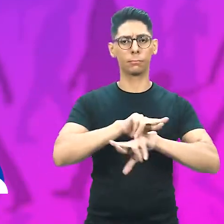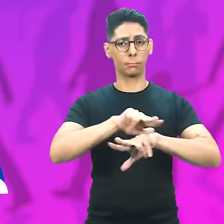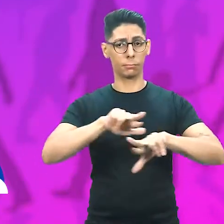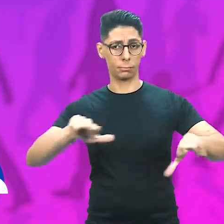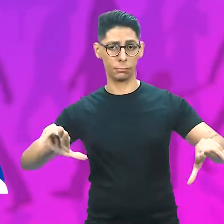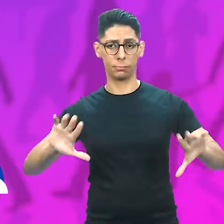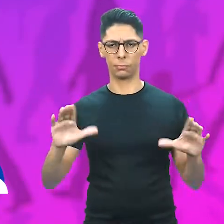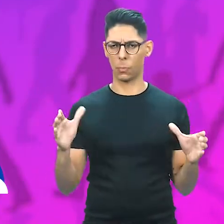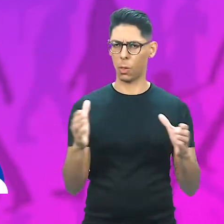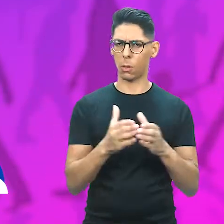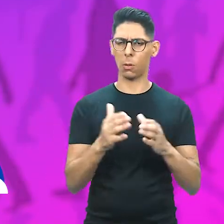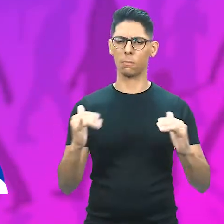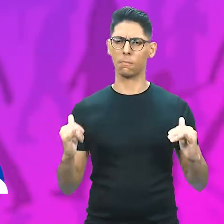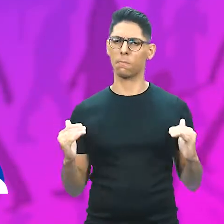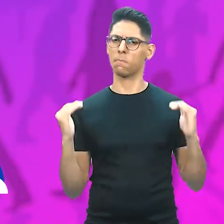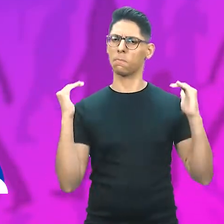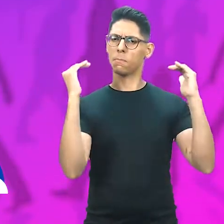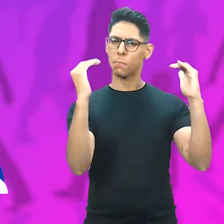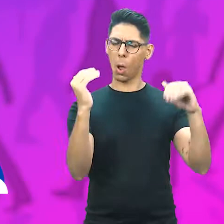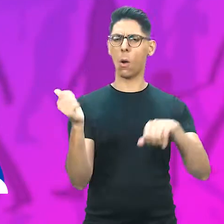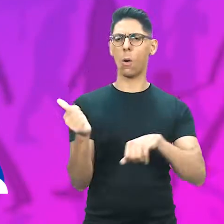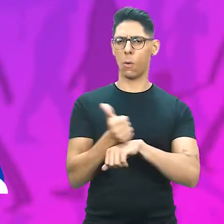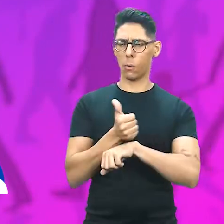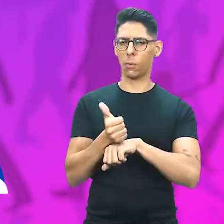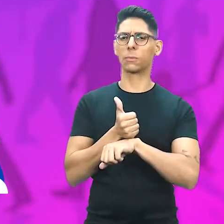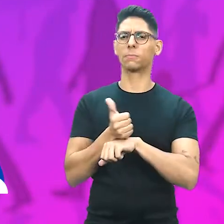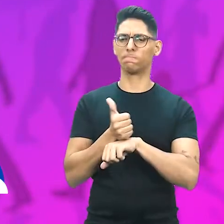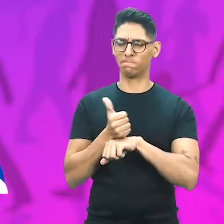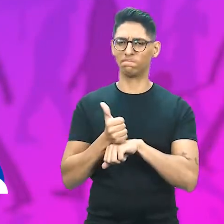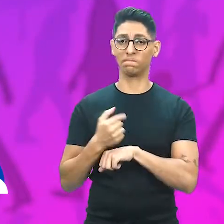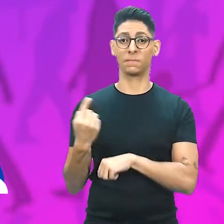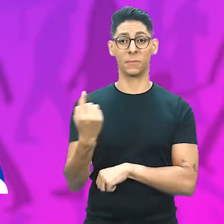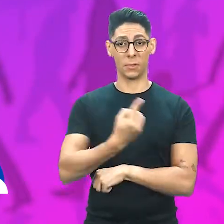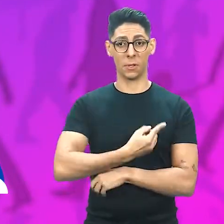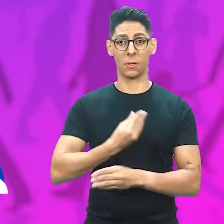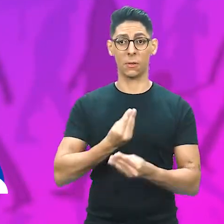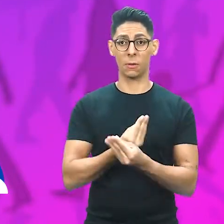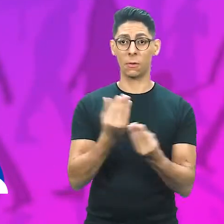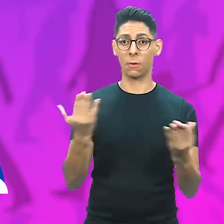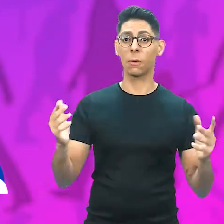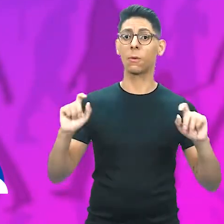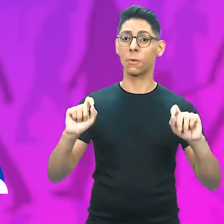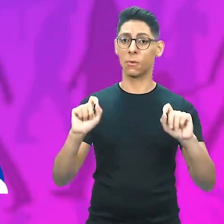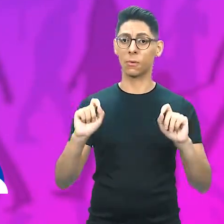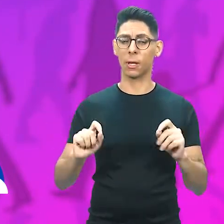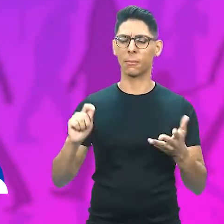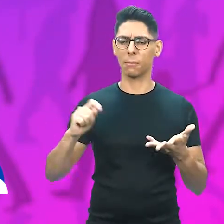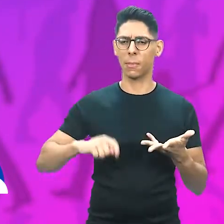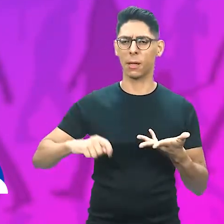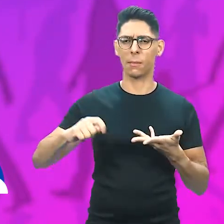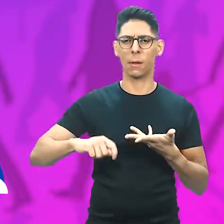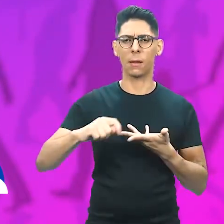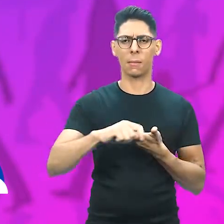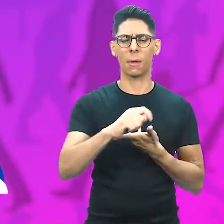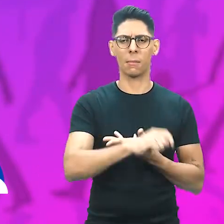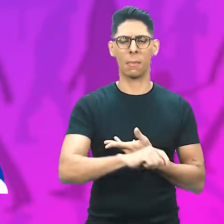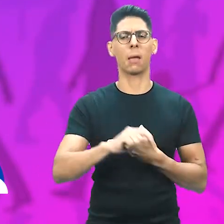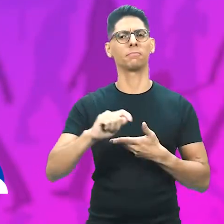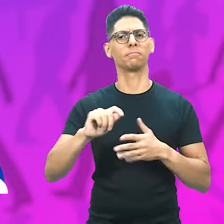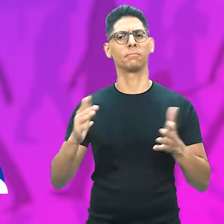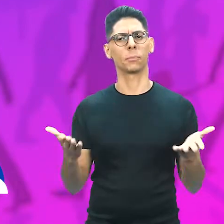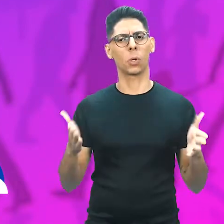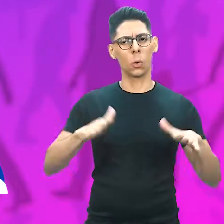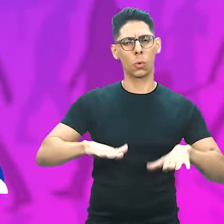de profissionais de notório saber, a Acessos promove capacitações em inclusão e diversidade para profissionais